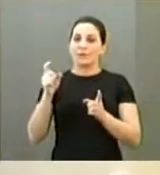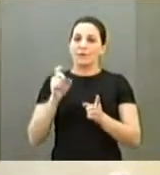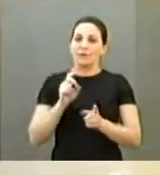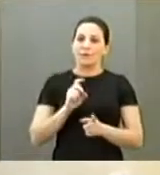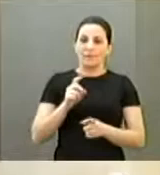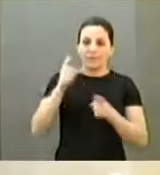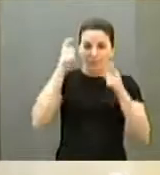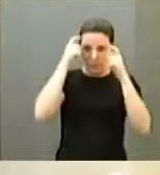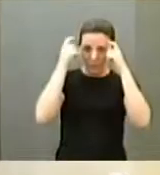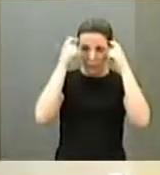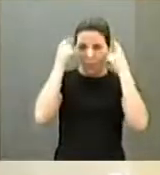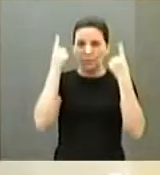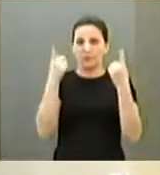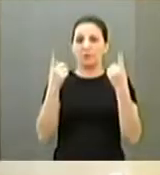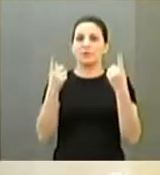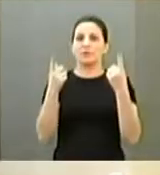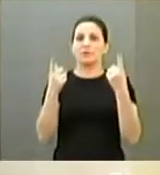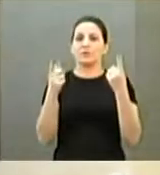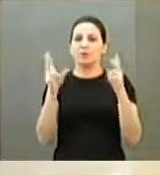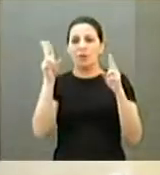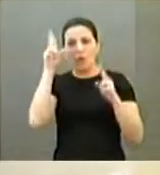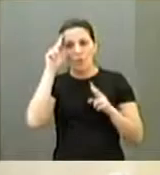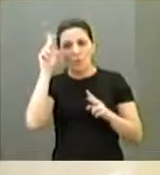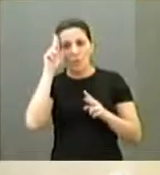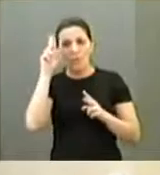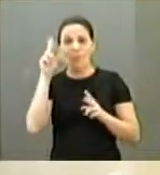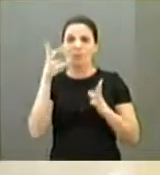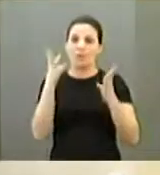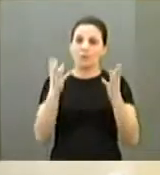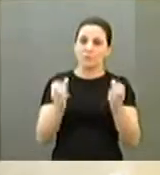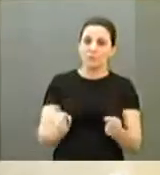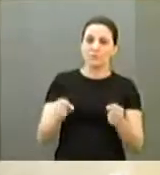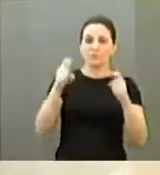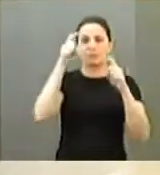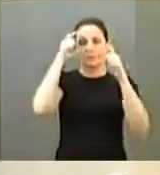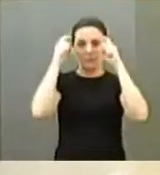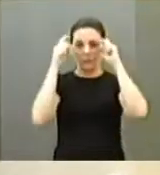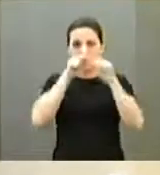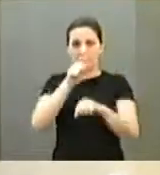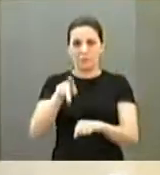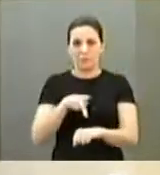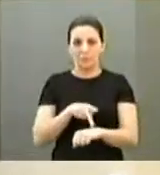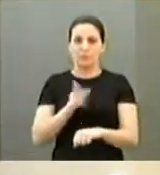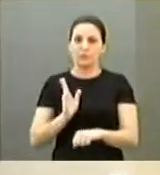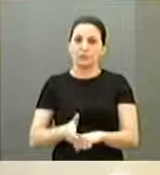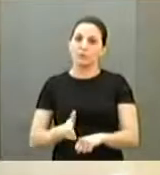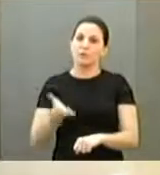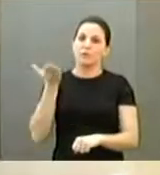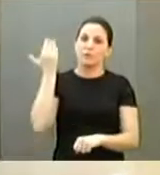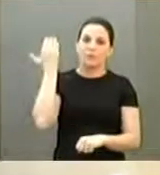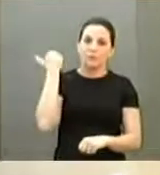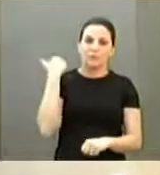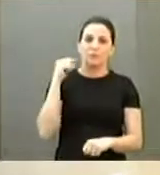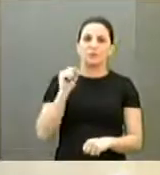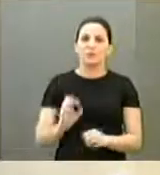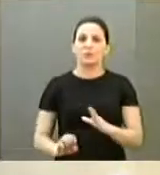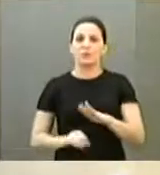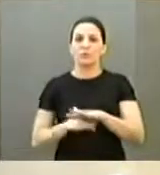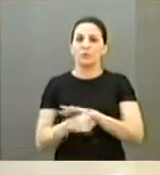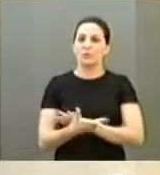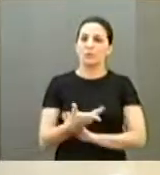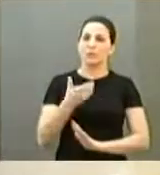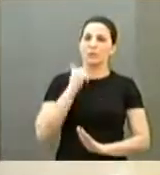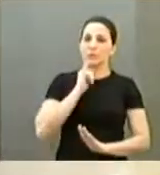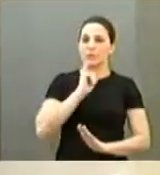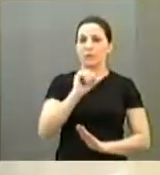banalizada. Está sendo permitida muita violência no nosso país. Já faz muito tempo, a gente costuma dizer que o Brasil